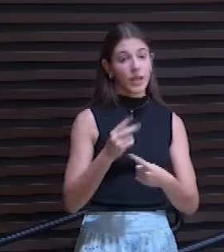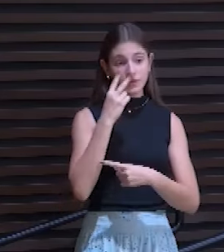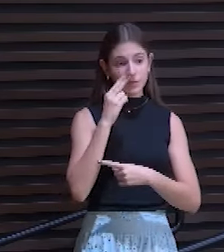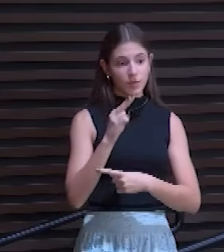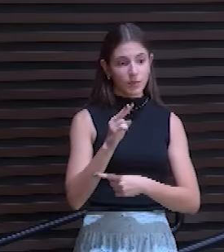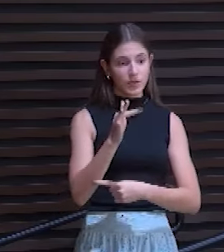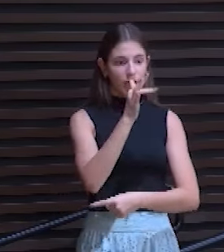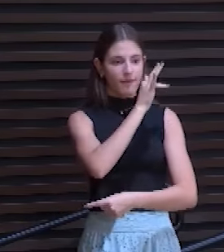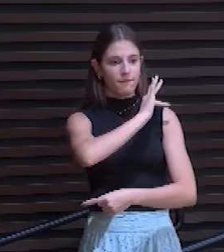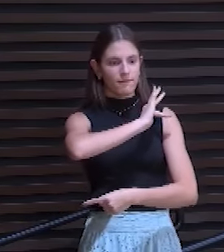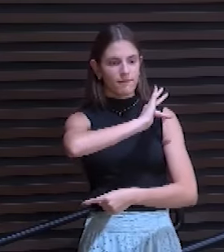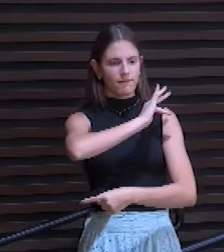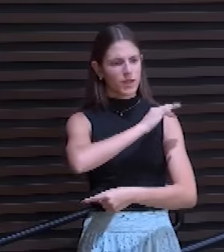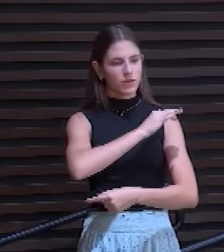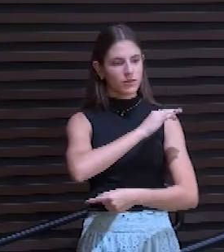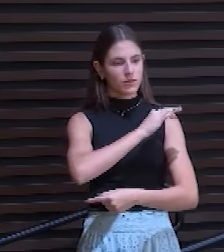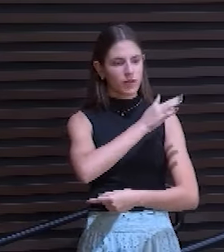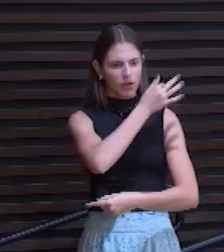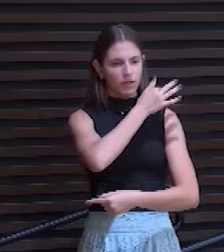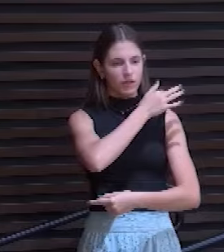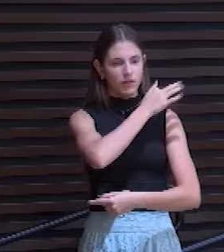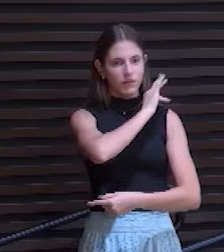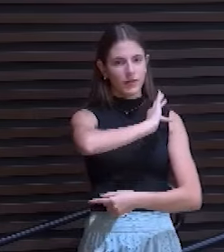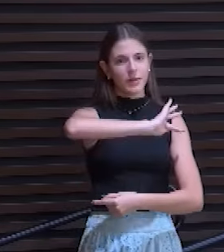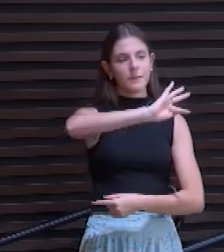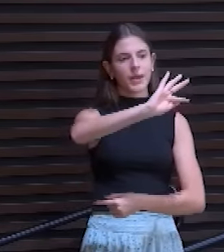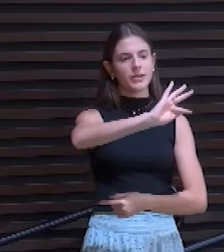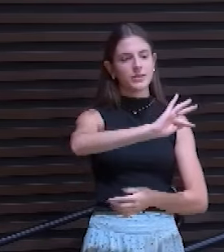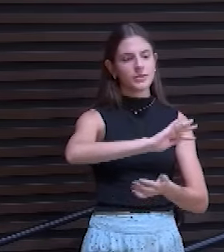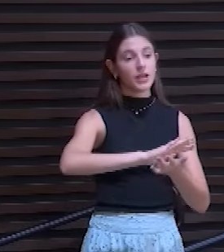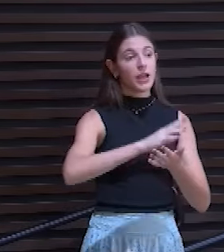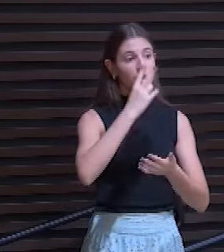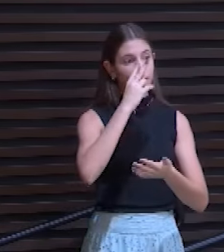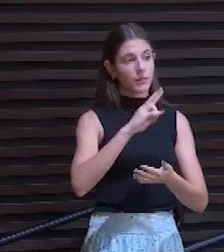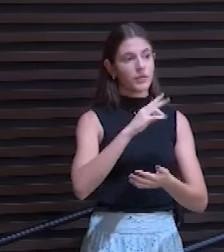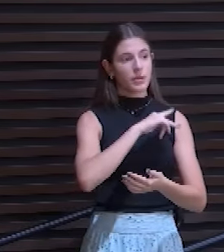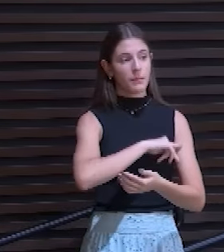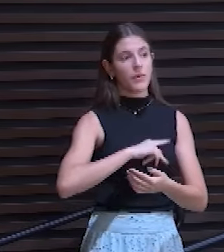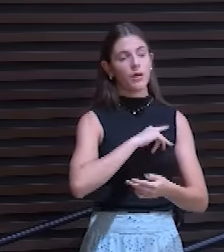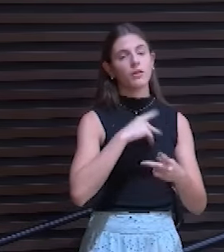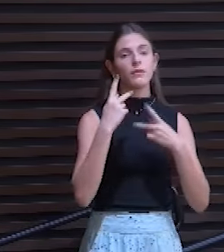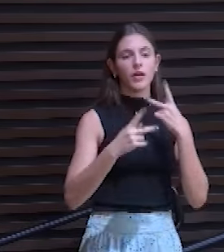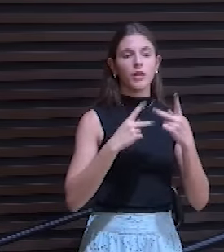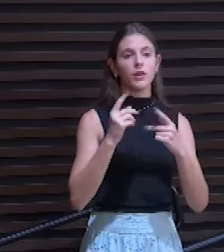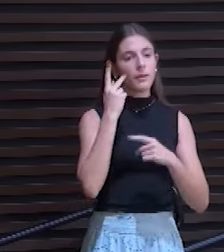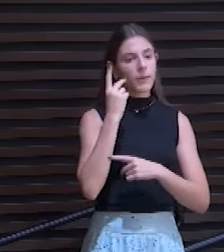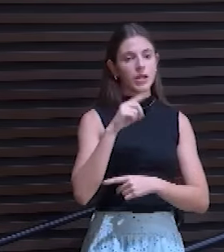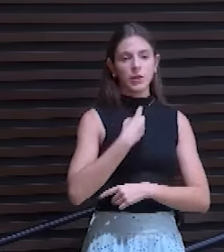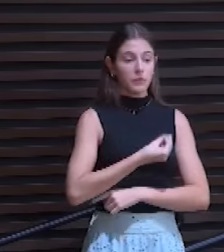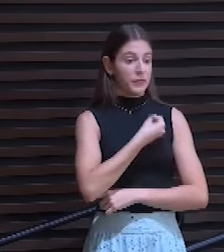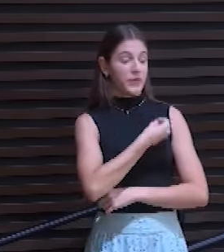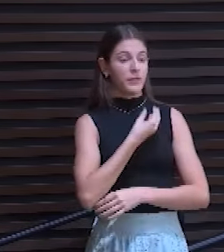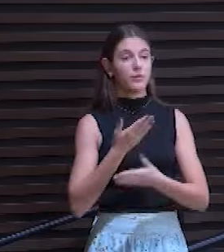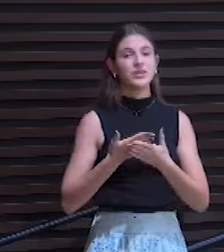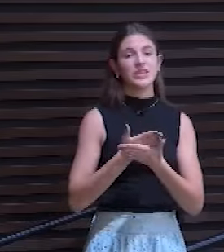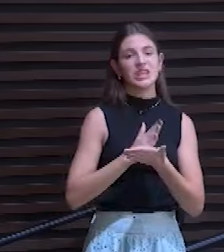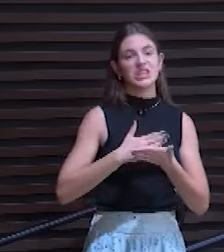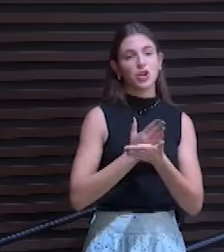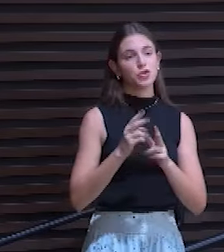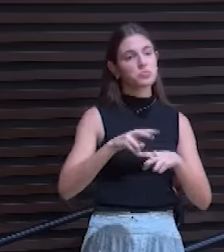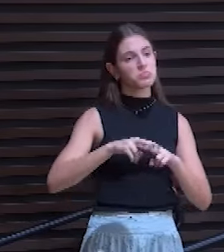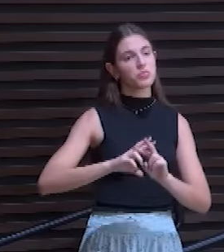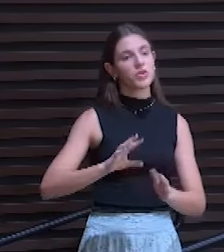Mais ou menos. Paulo já estava dizendo, não andeis ansiosos de coisa alguma. E hoje, por causa desse troço aqui,